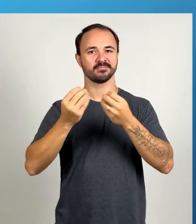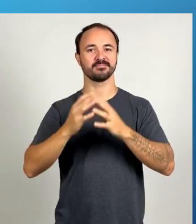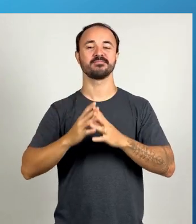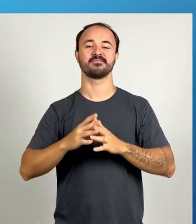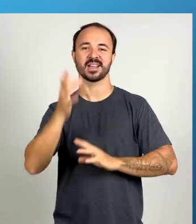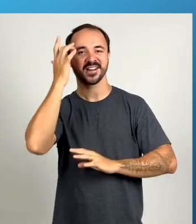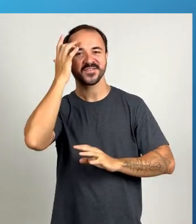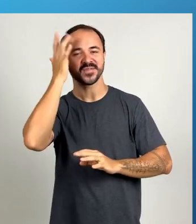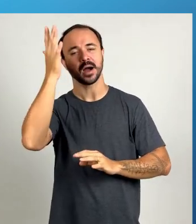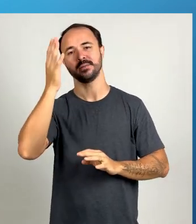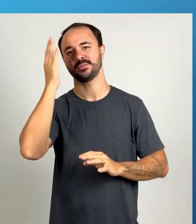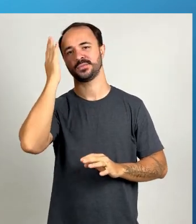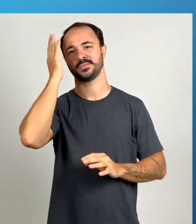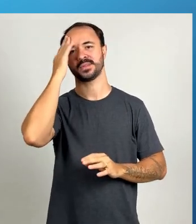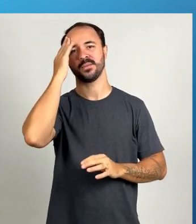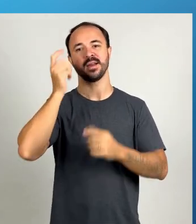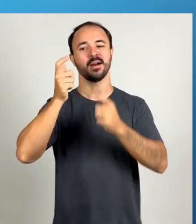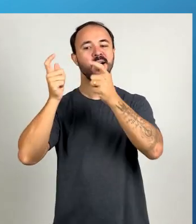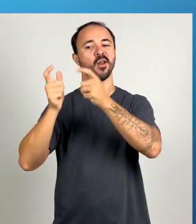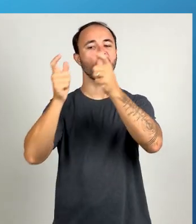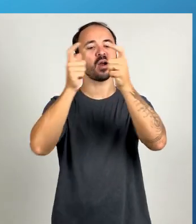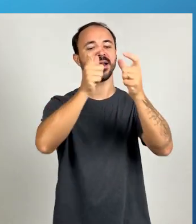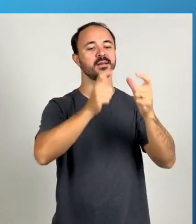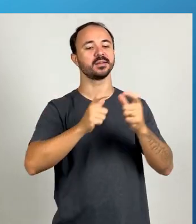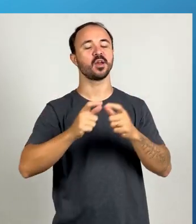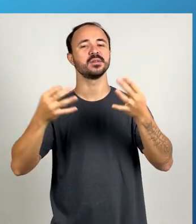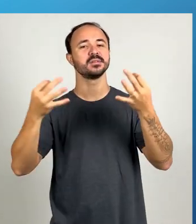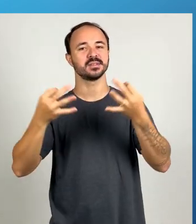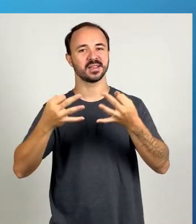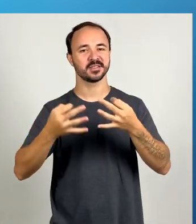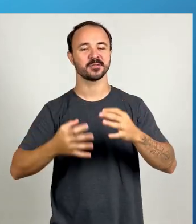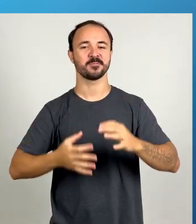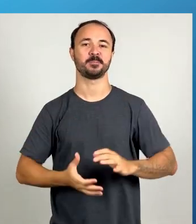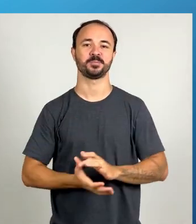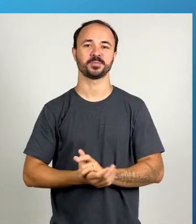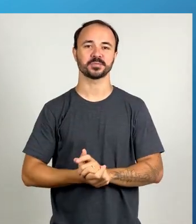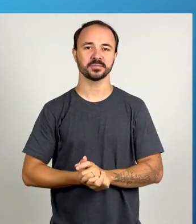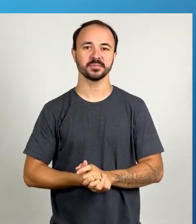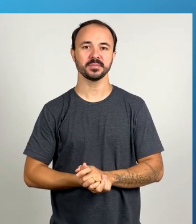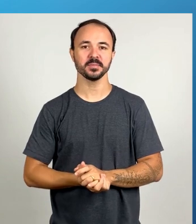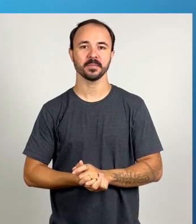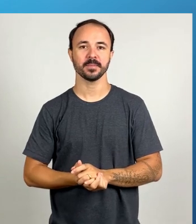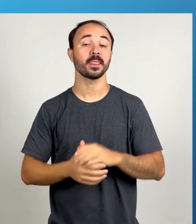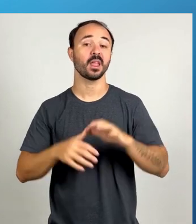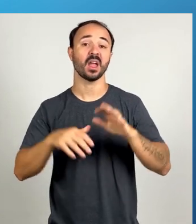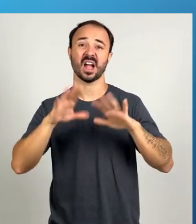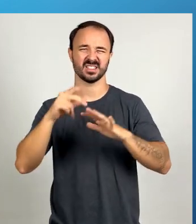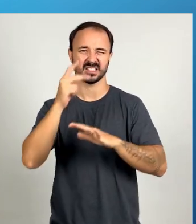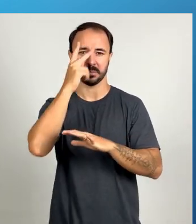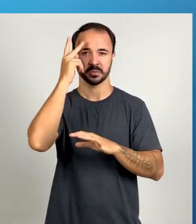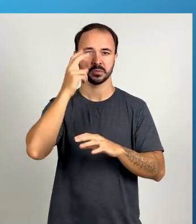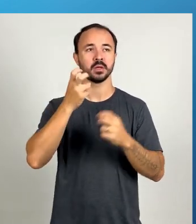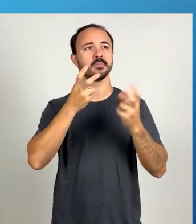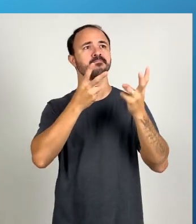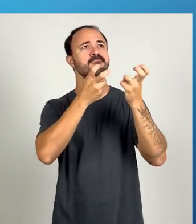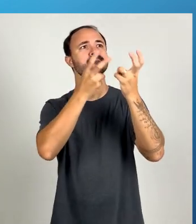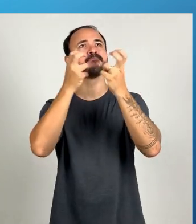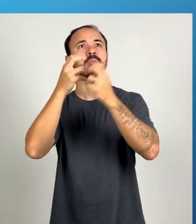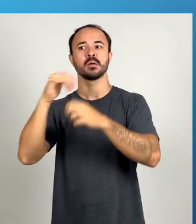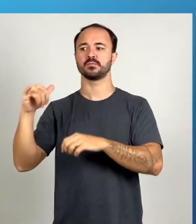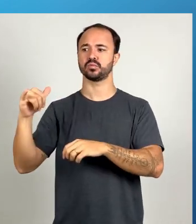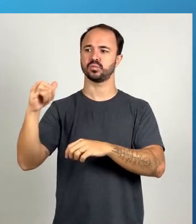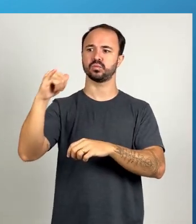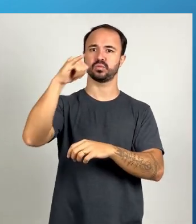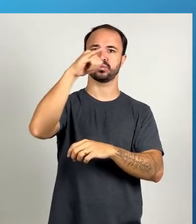de você saber a localização. Muita gente quando está de dia que vê um avião passando aqui em Imperatriz,